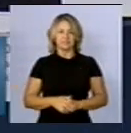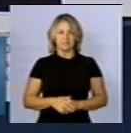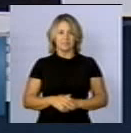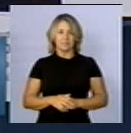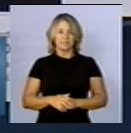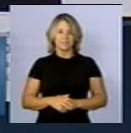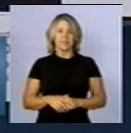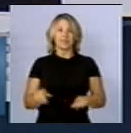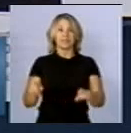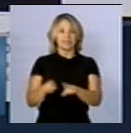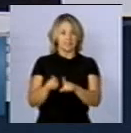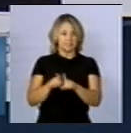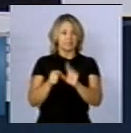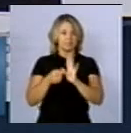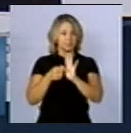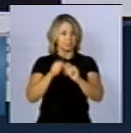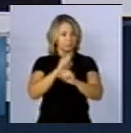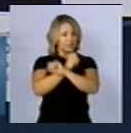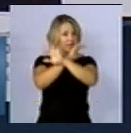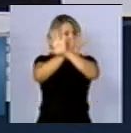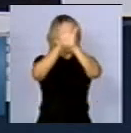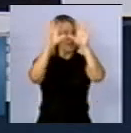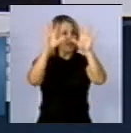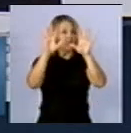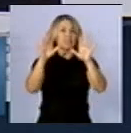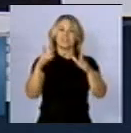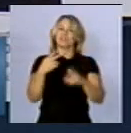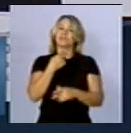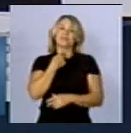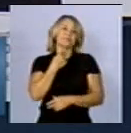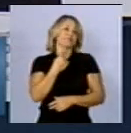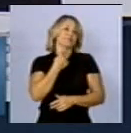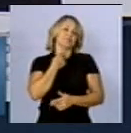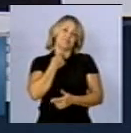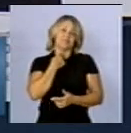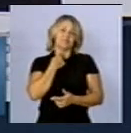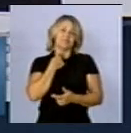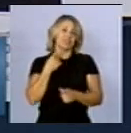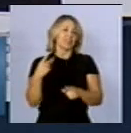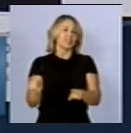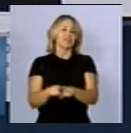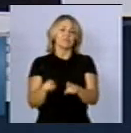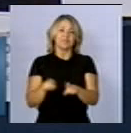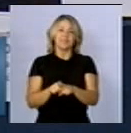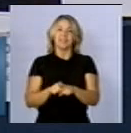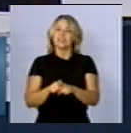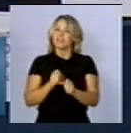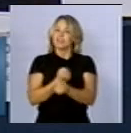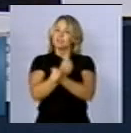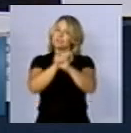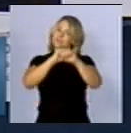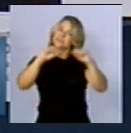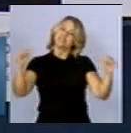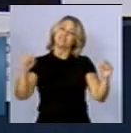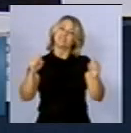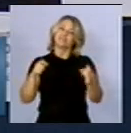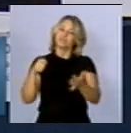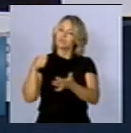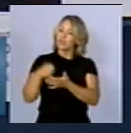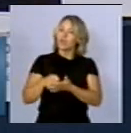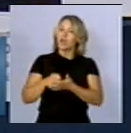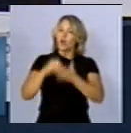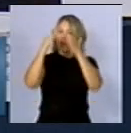também ficou bastante Claro que não é inviável não é impossível o atendimento das demandas sociais